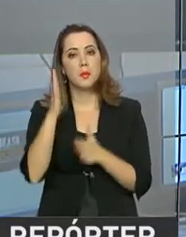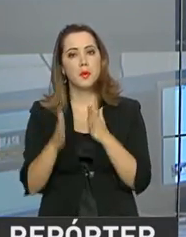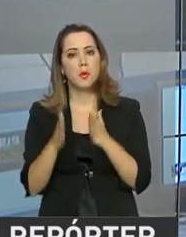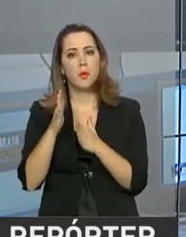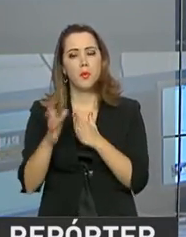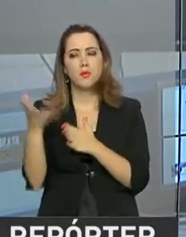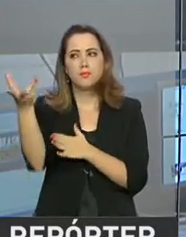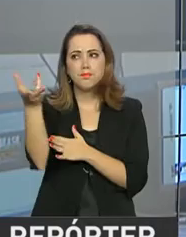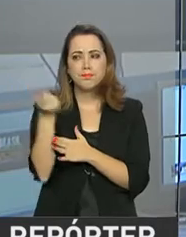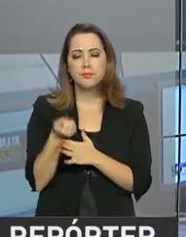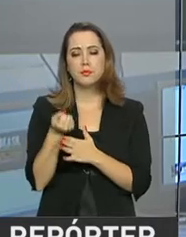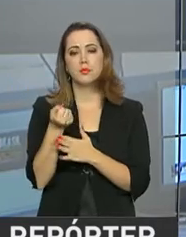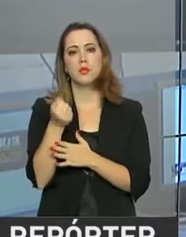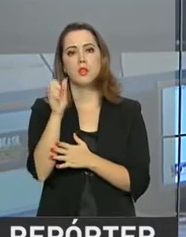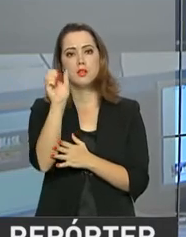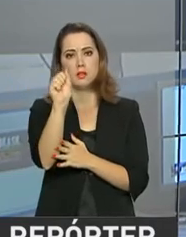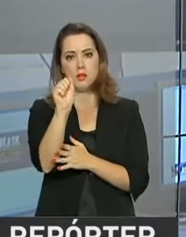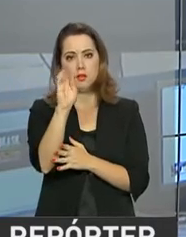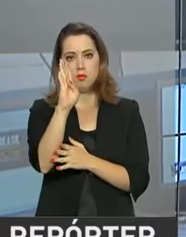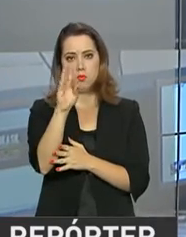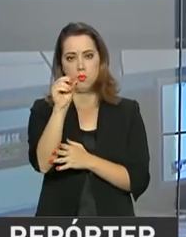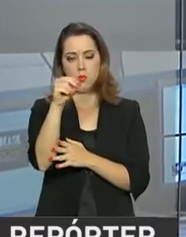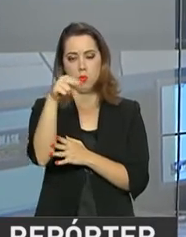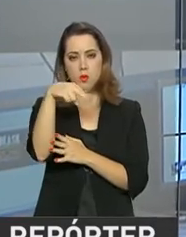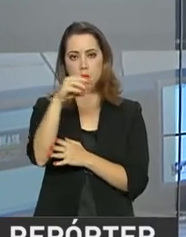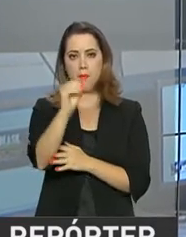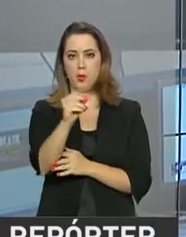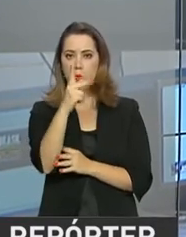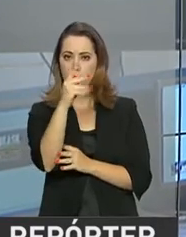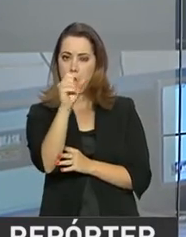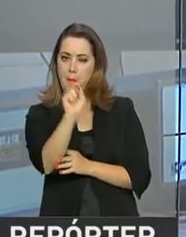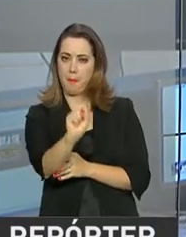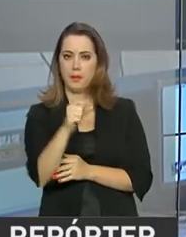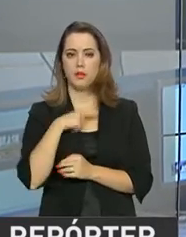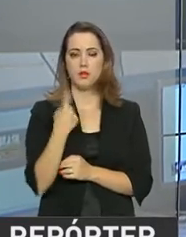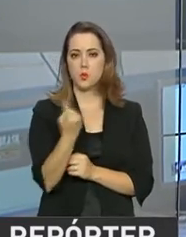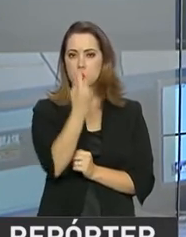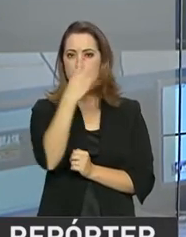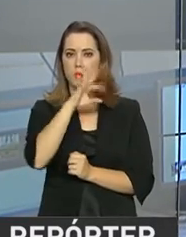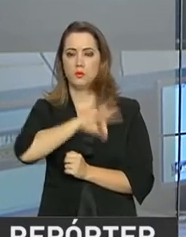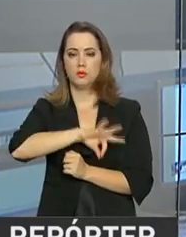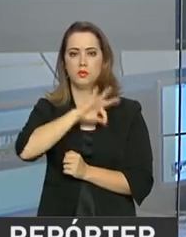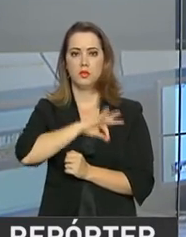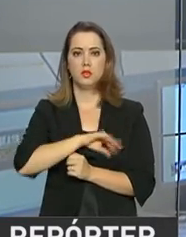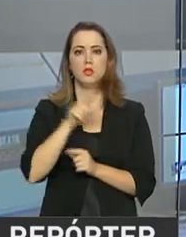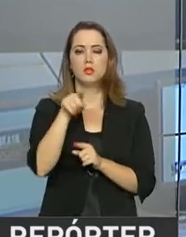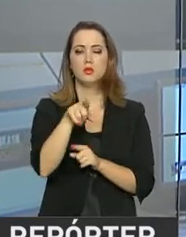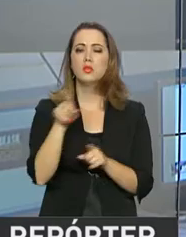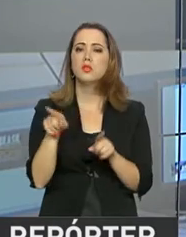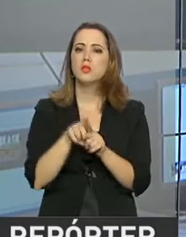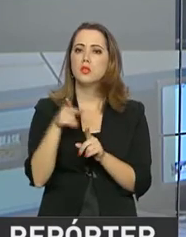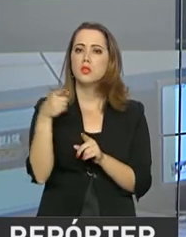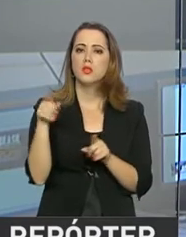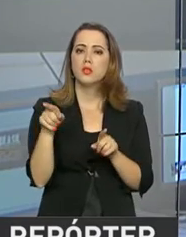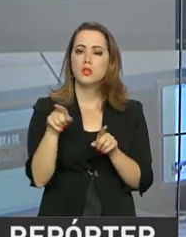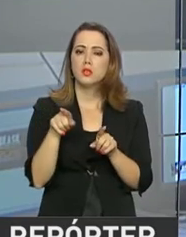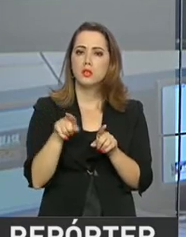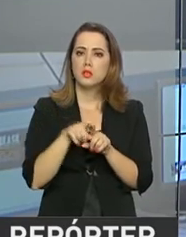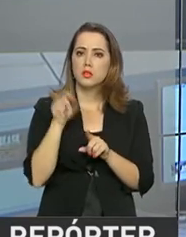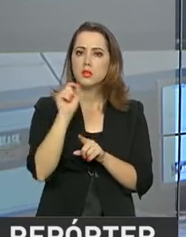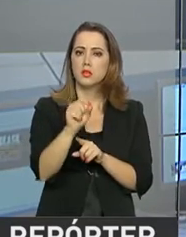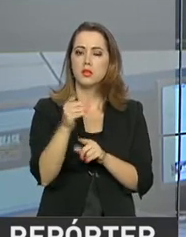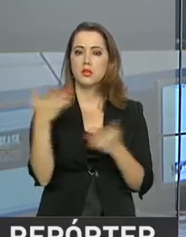sacar o abono salarial o valor do benefício é de um salário mínimo sobre o saque do pis pasep também sobre a situação